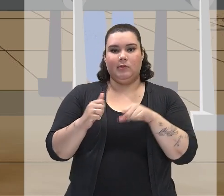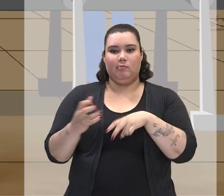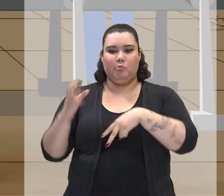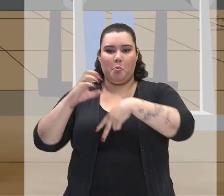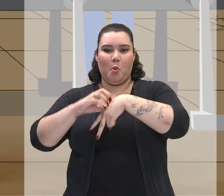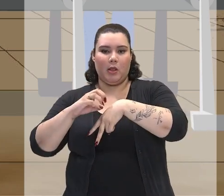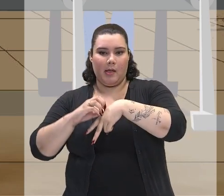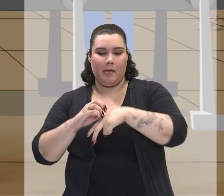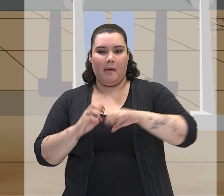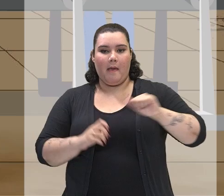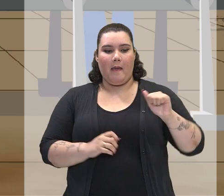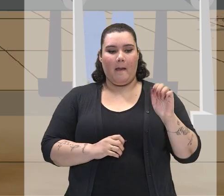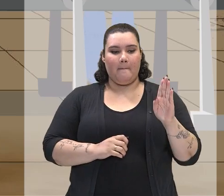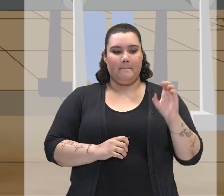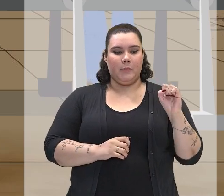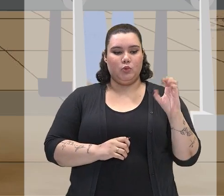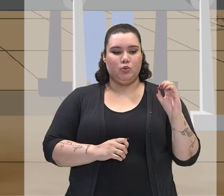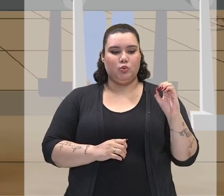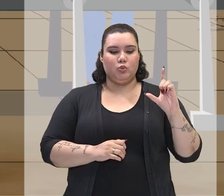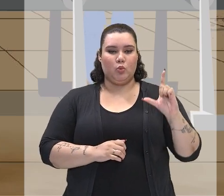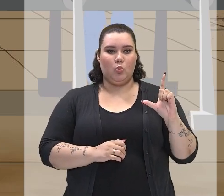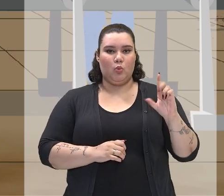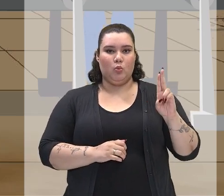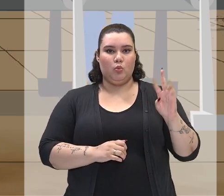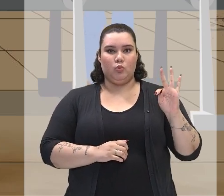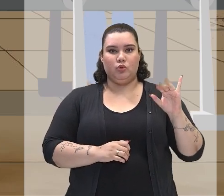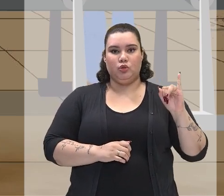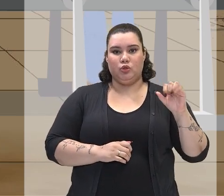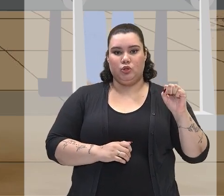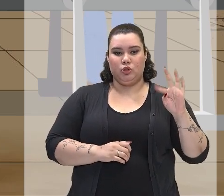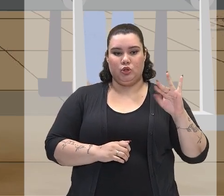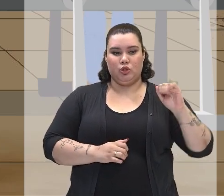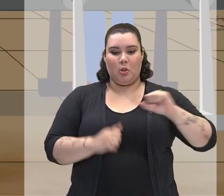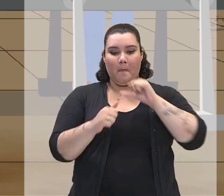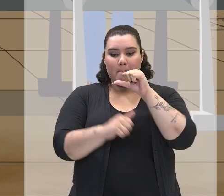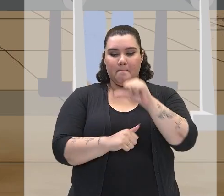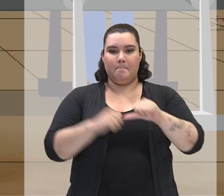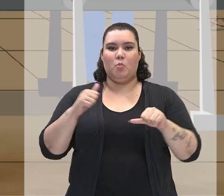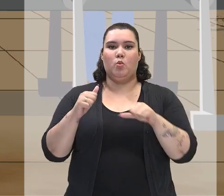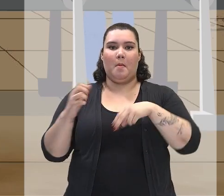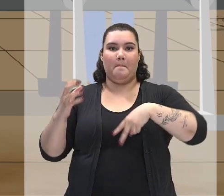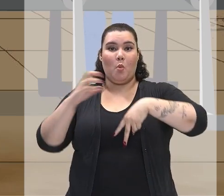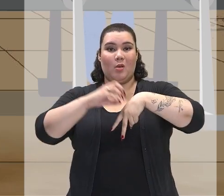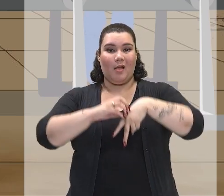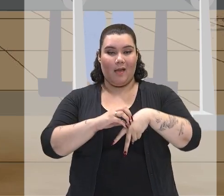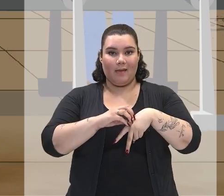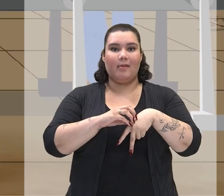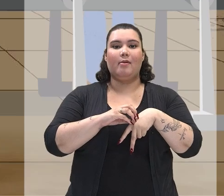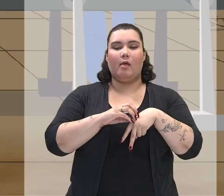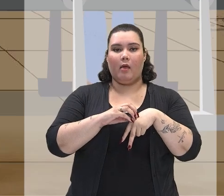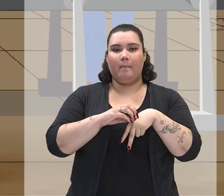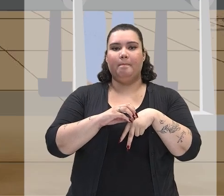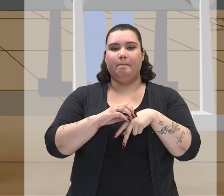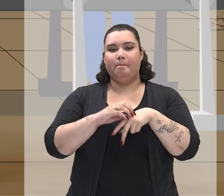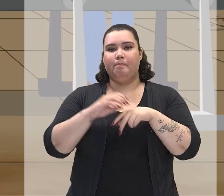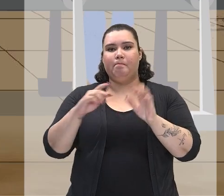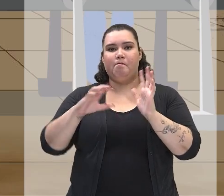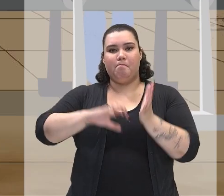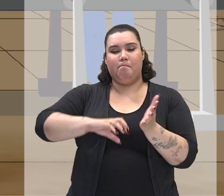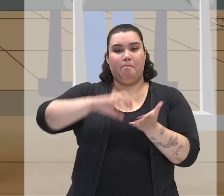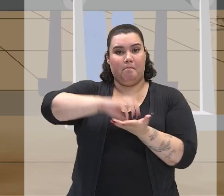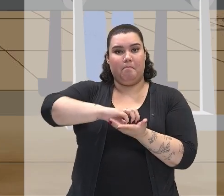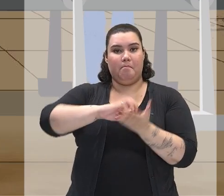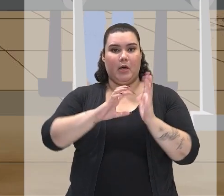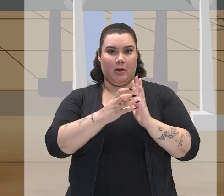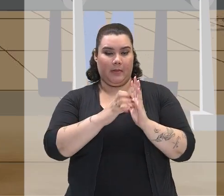absolutista para uma monarquia parlamentarista, nós podemos perceber que uma